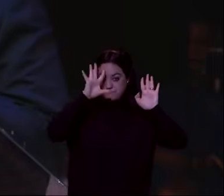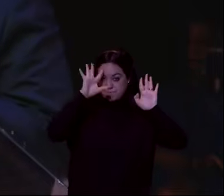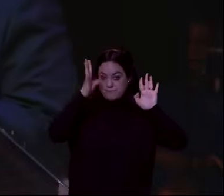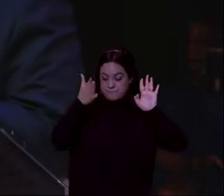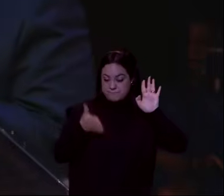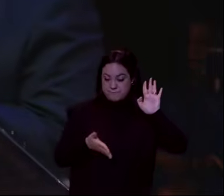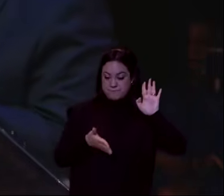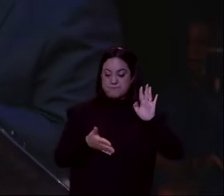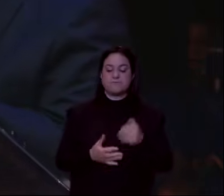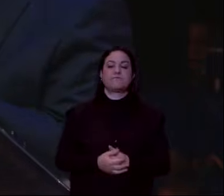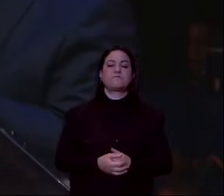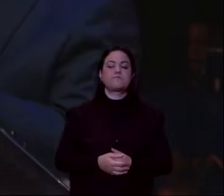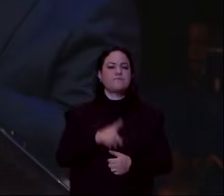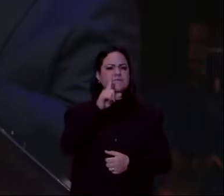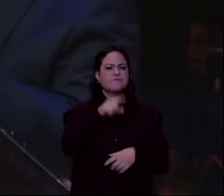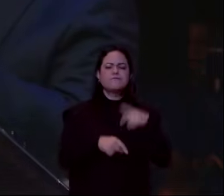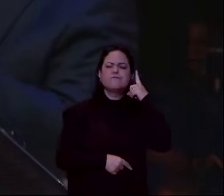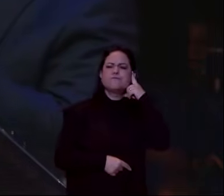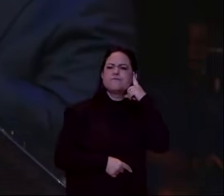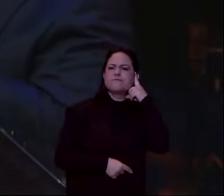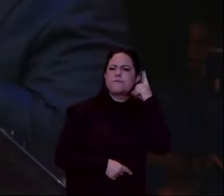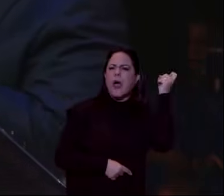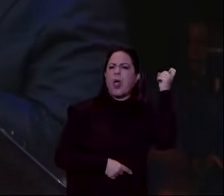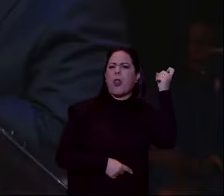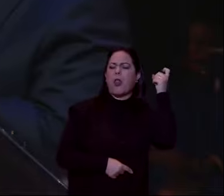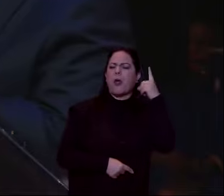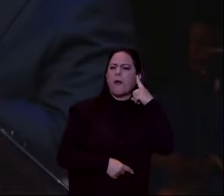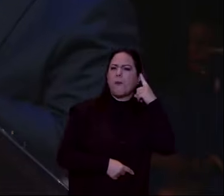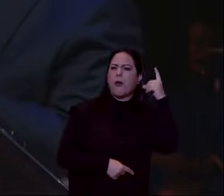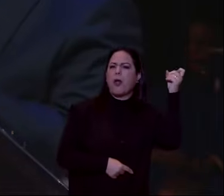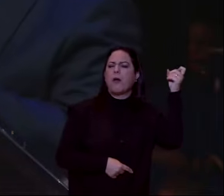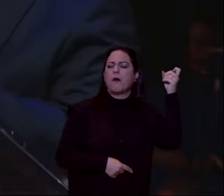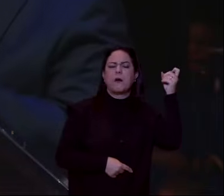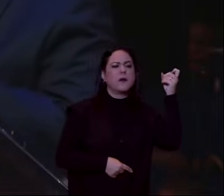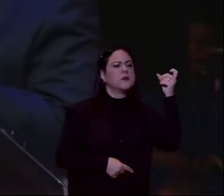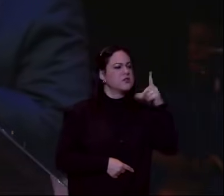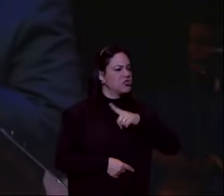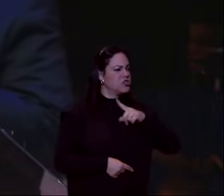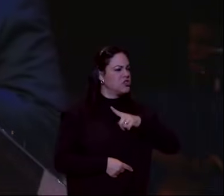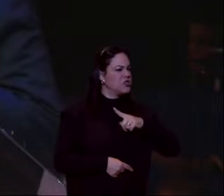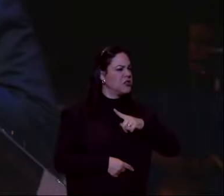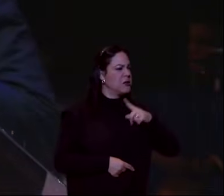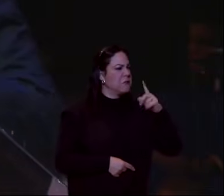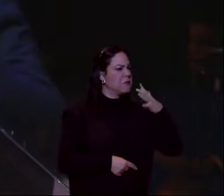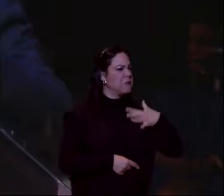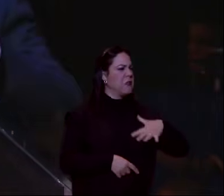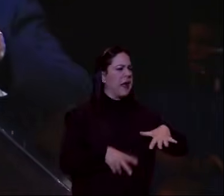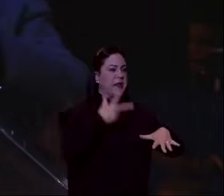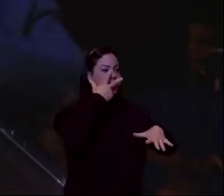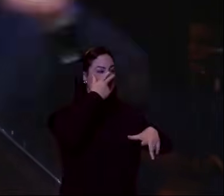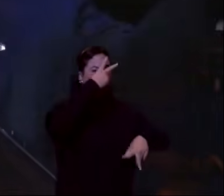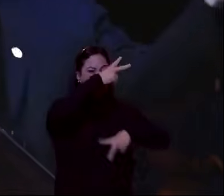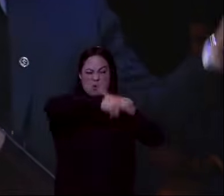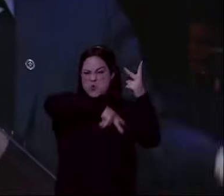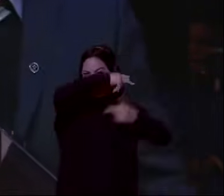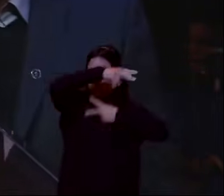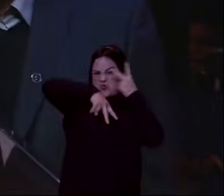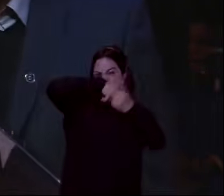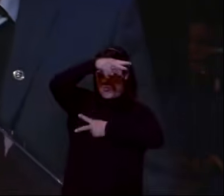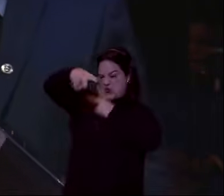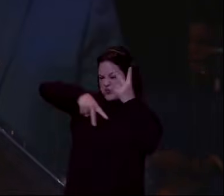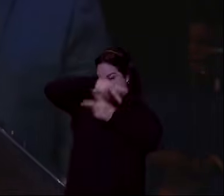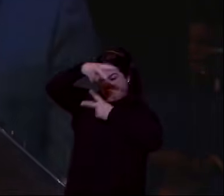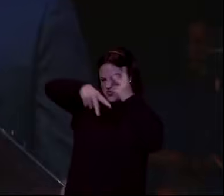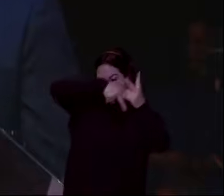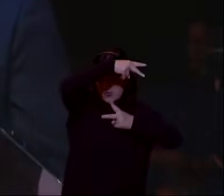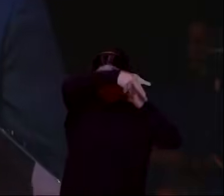acontecendo, foi um ruído estrondoso, que ecoava e parecia um furacão passando pelo